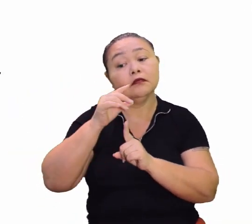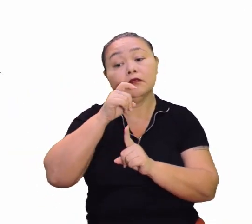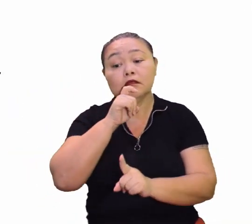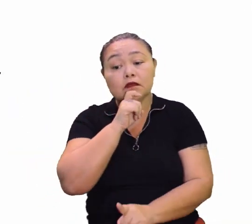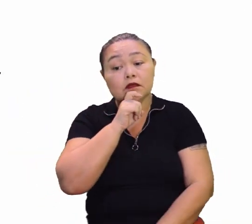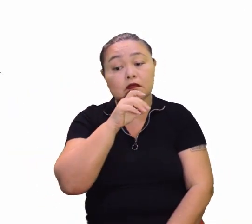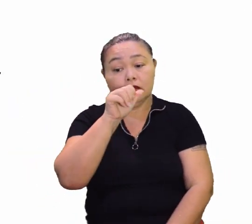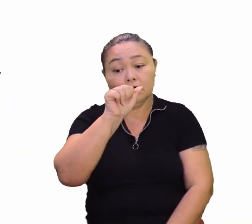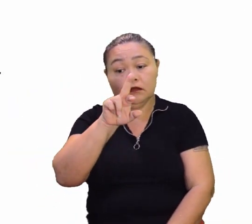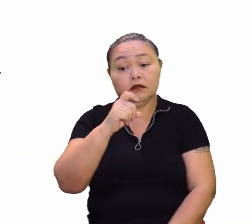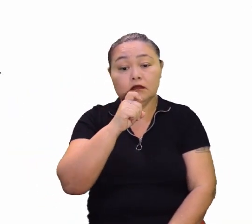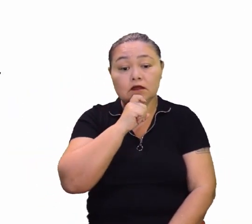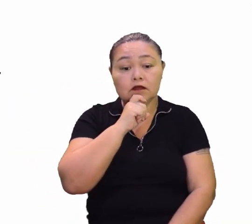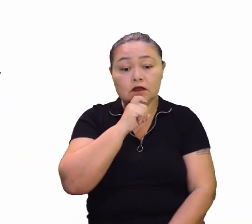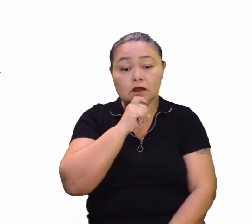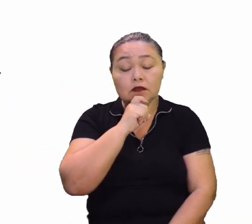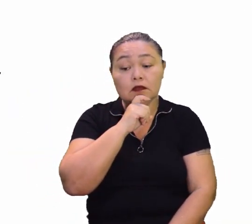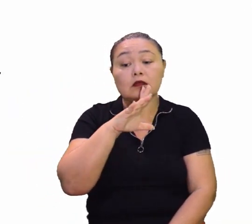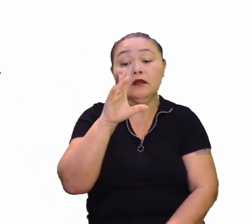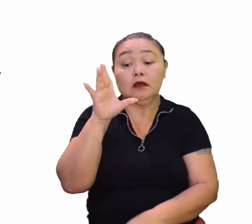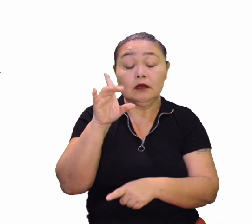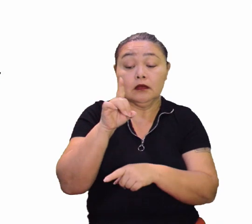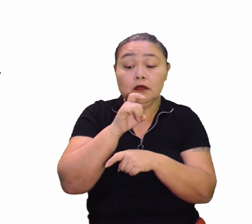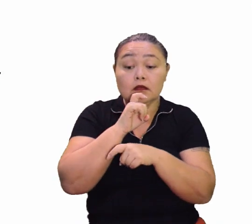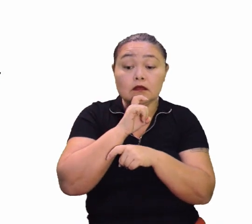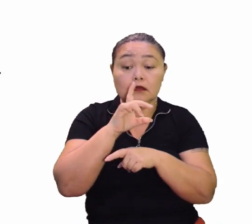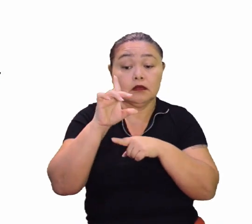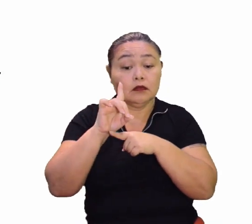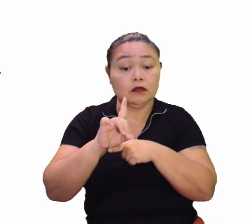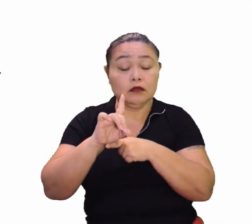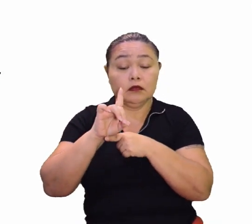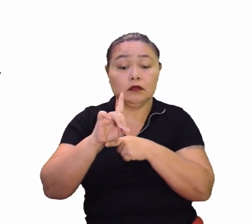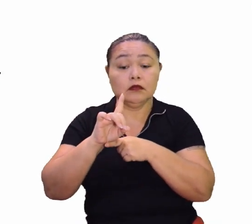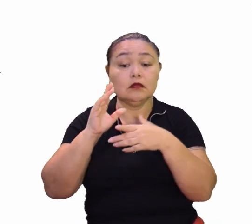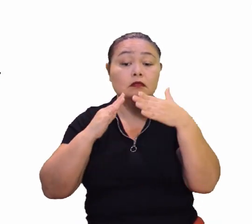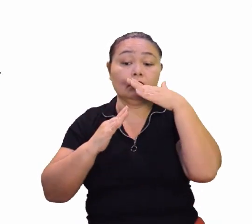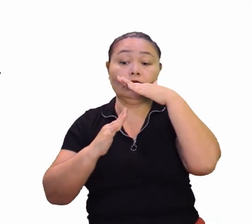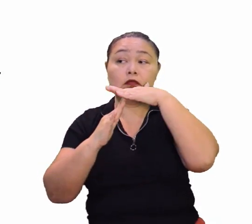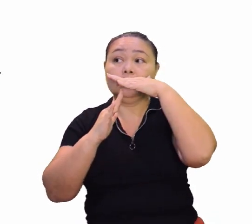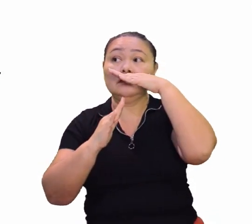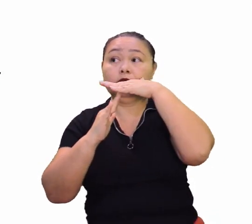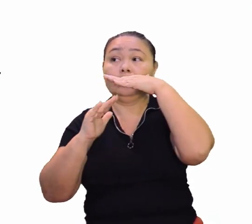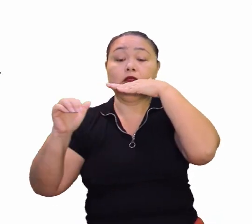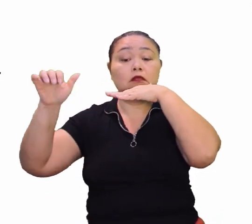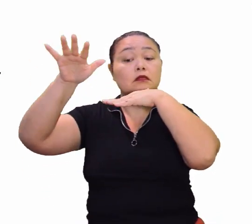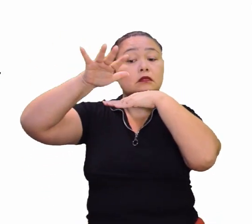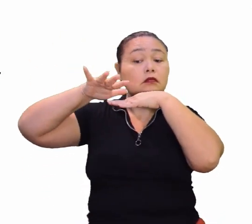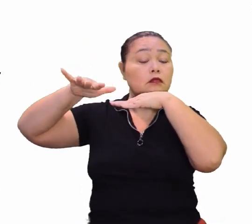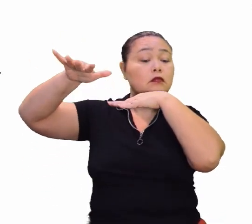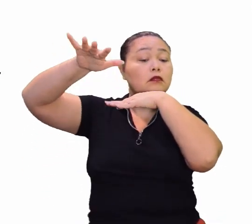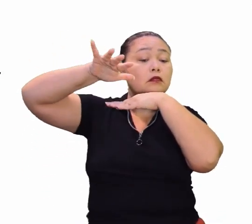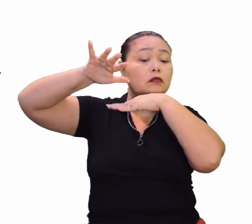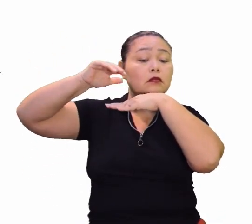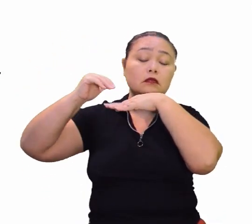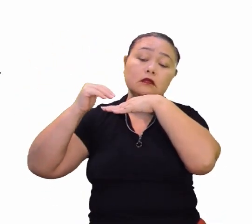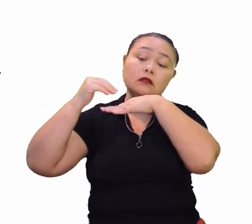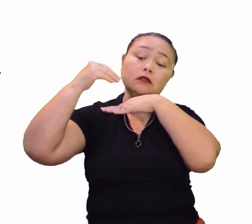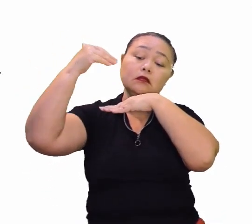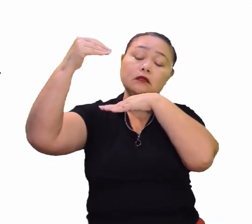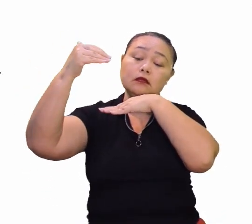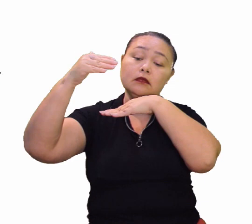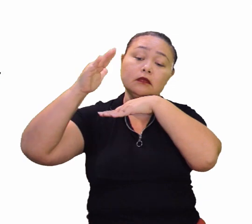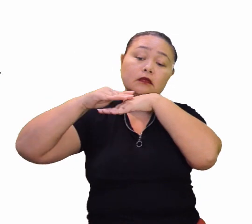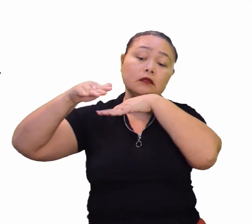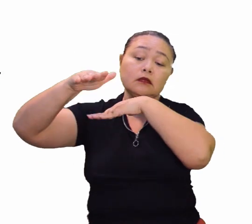o ar frio ele é mais denso. Exato. Ele é impedido de circular para